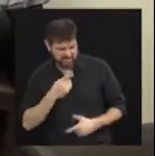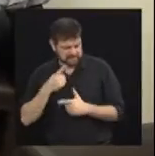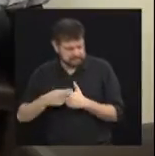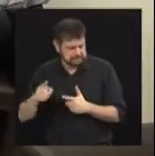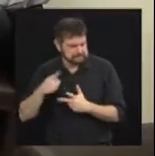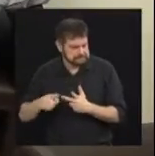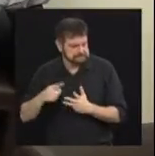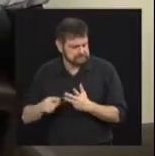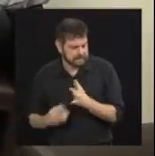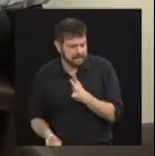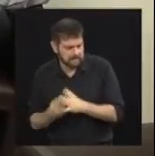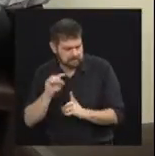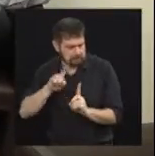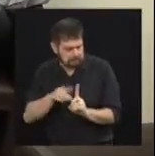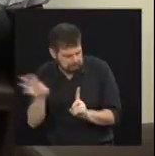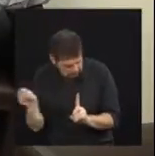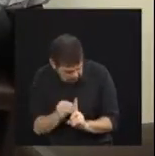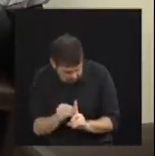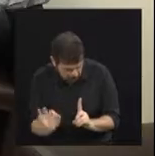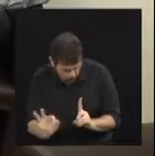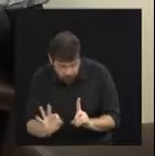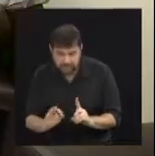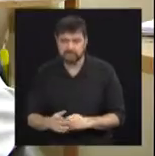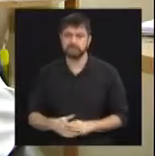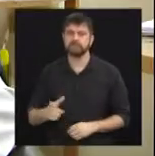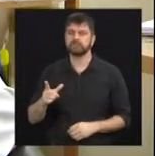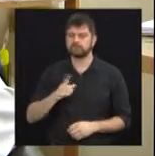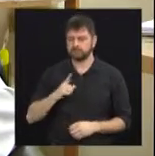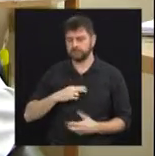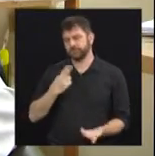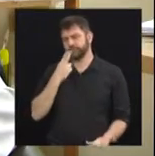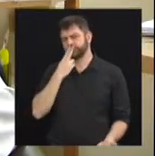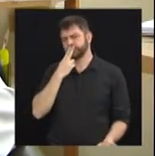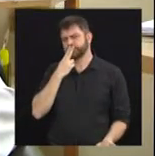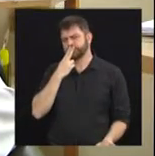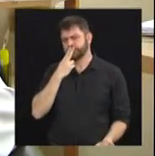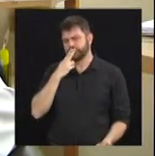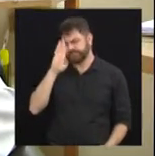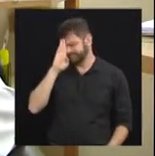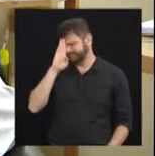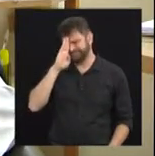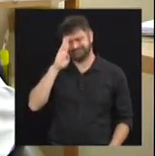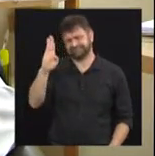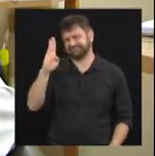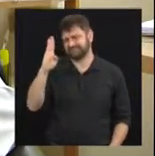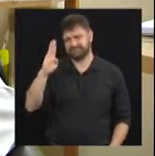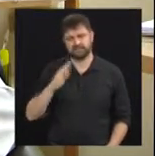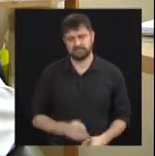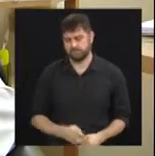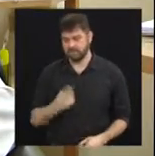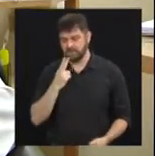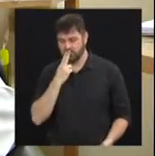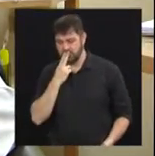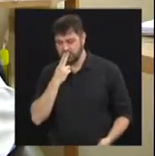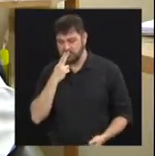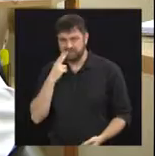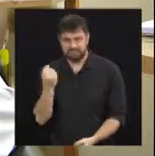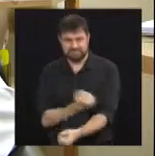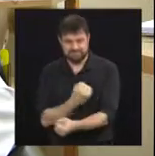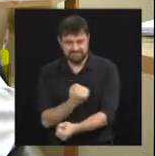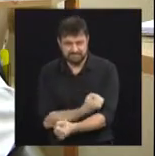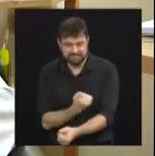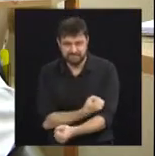trazer infertilidade? Sim, existem. Por exemplo, o tabagismo. O tabagismo é um fator que